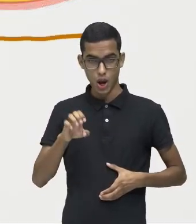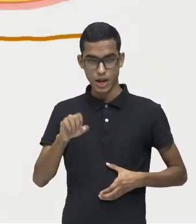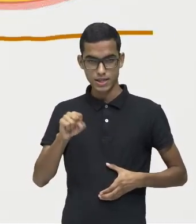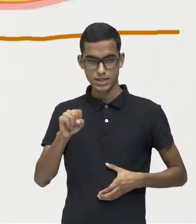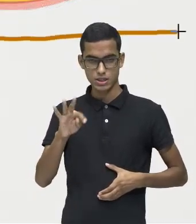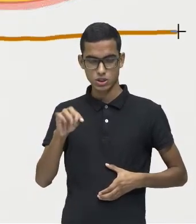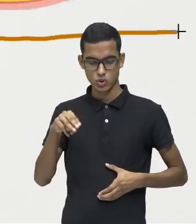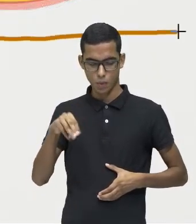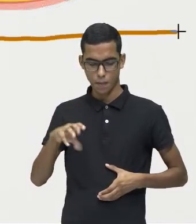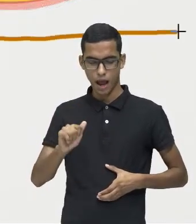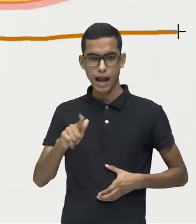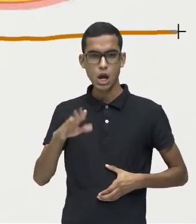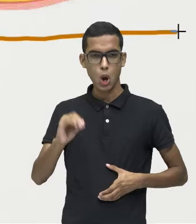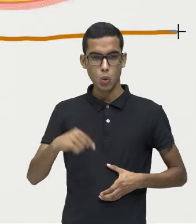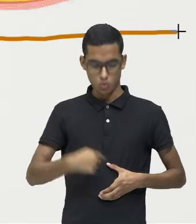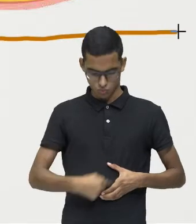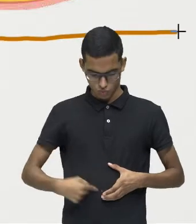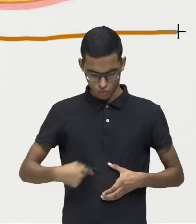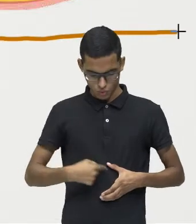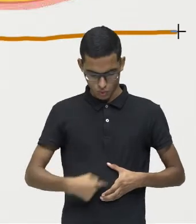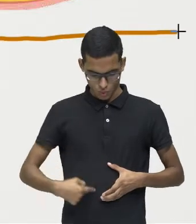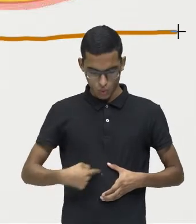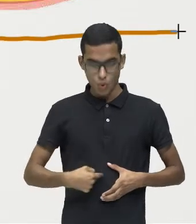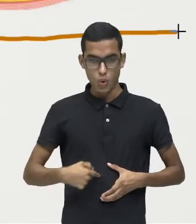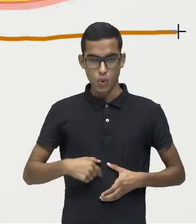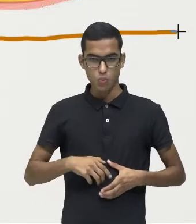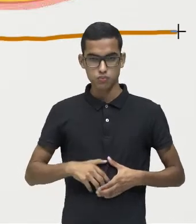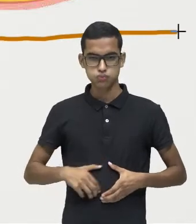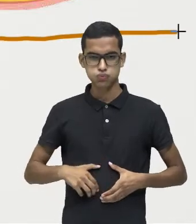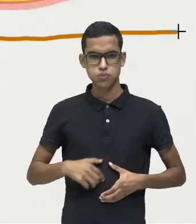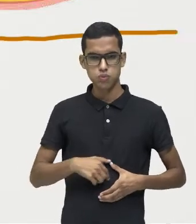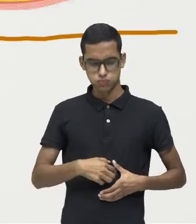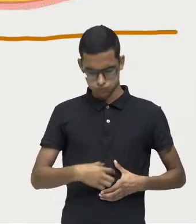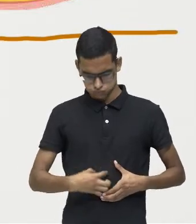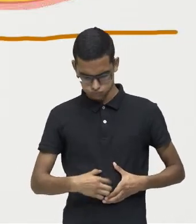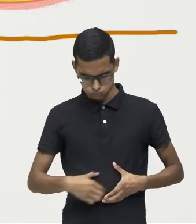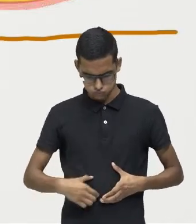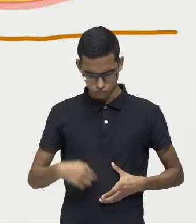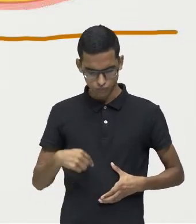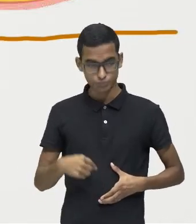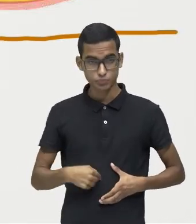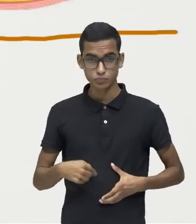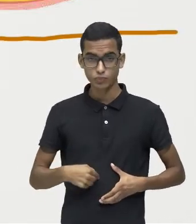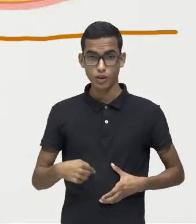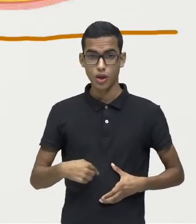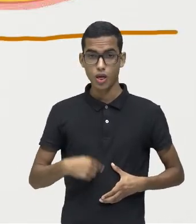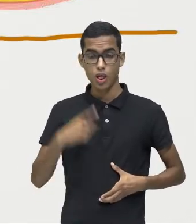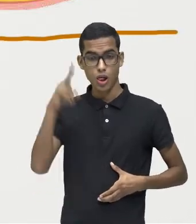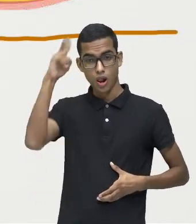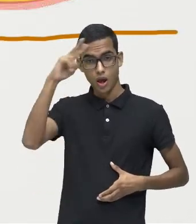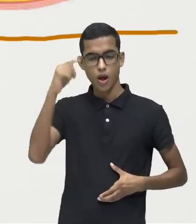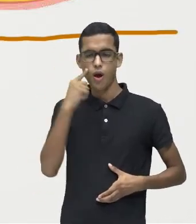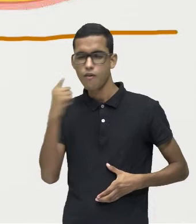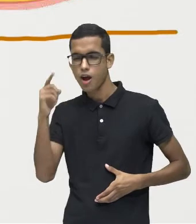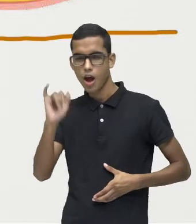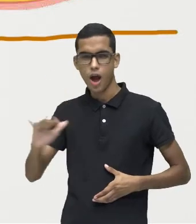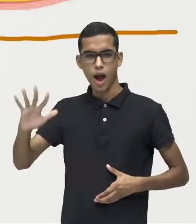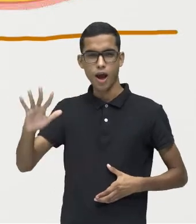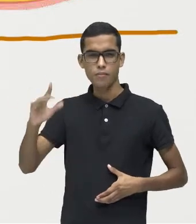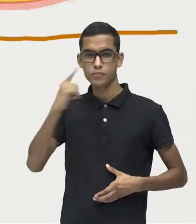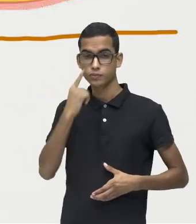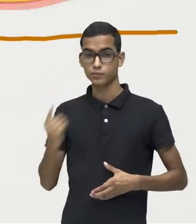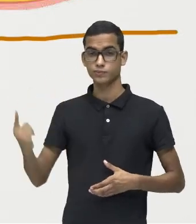só, a gente observa a imagem que representa para a gente o estômago. Lembrando que o estômago